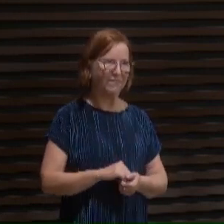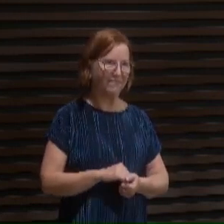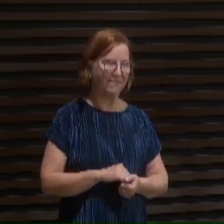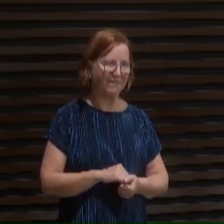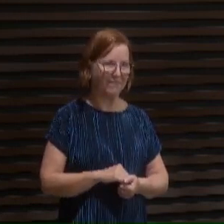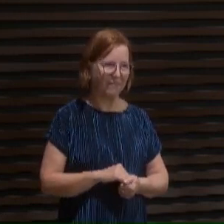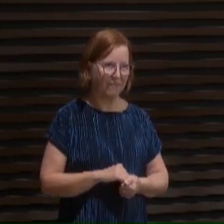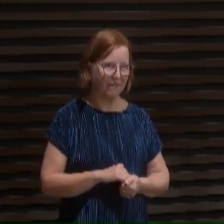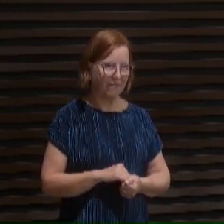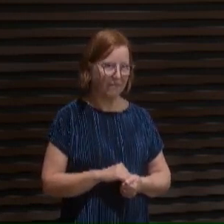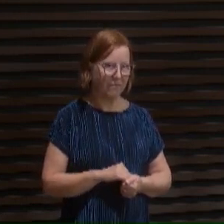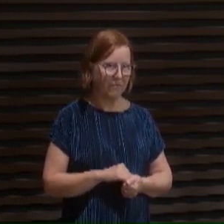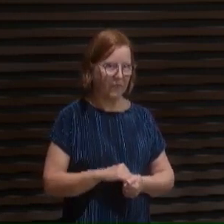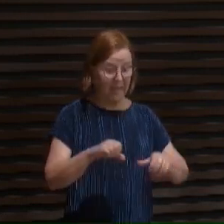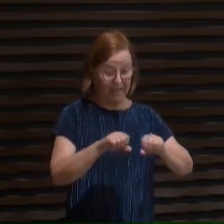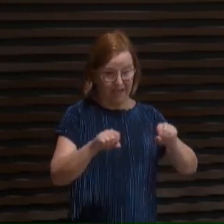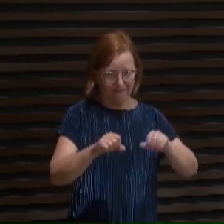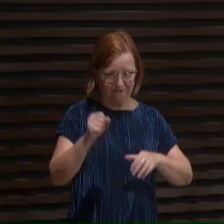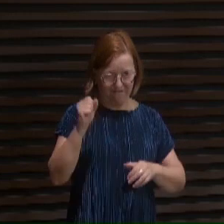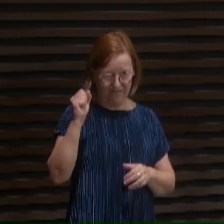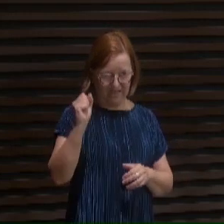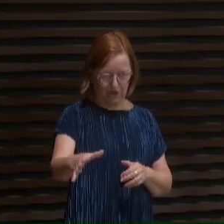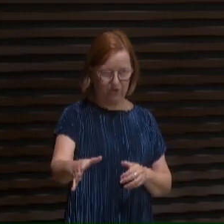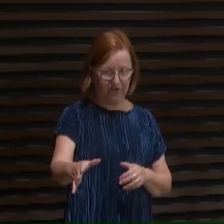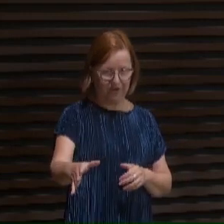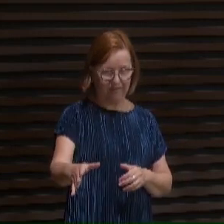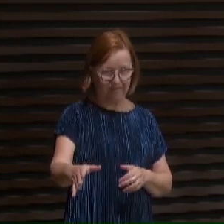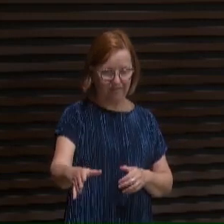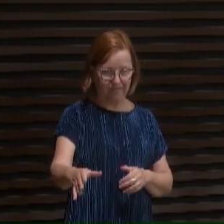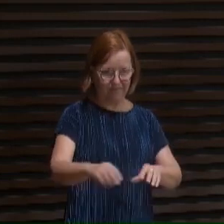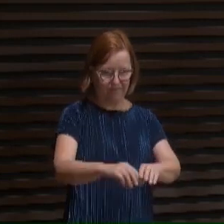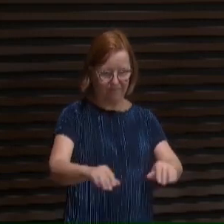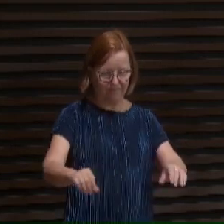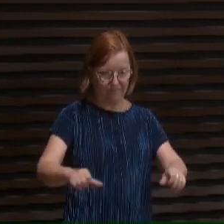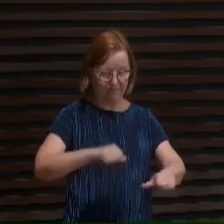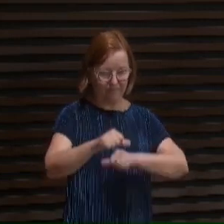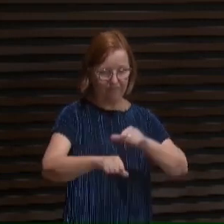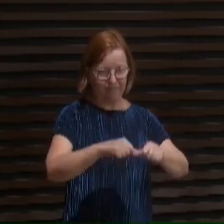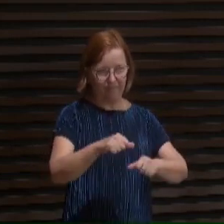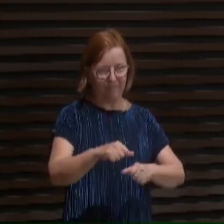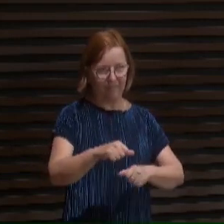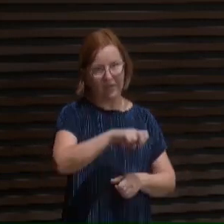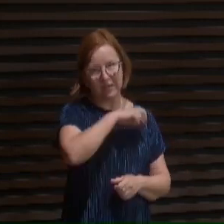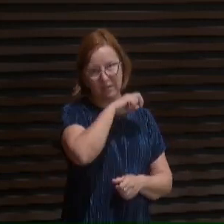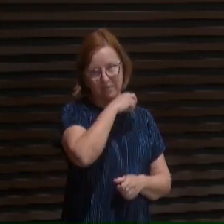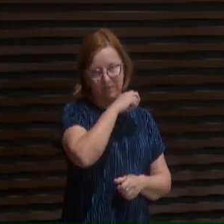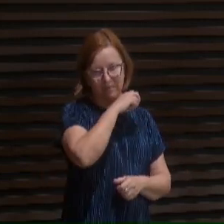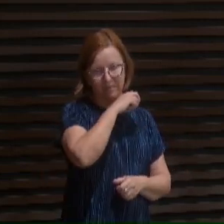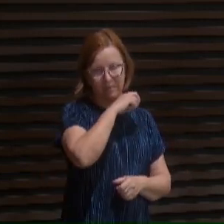Tanto na vara que foi jogada no chão e se tornou